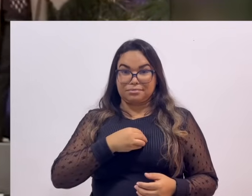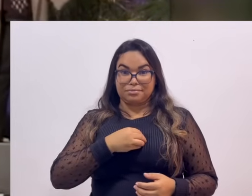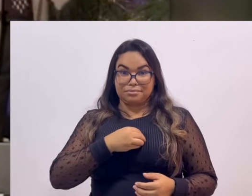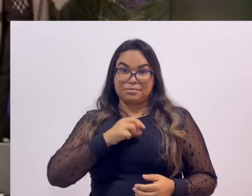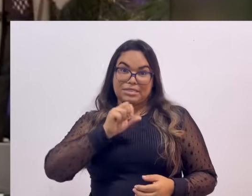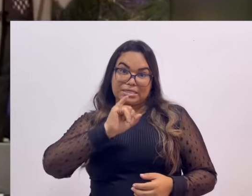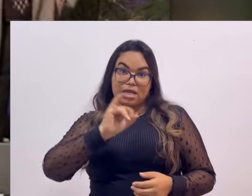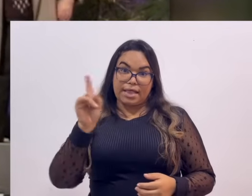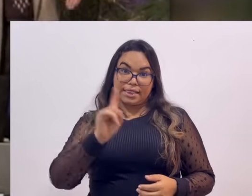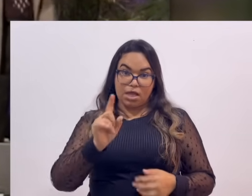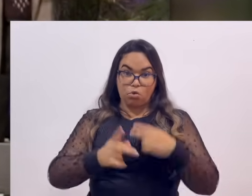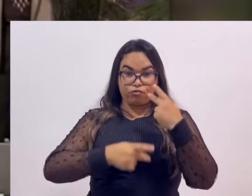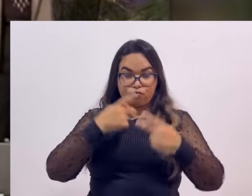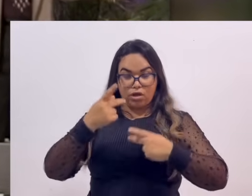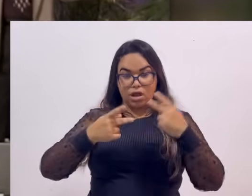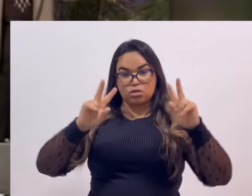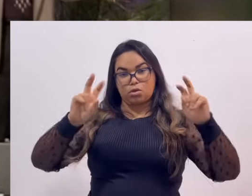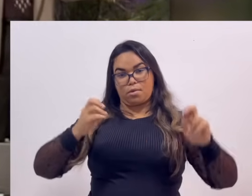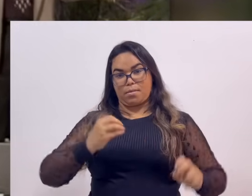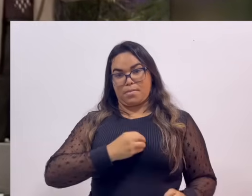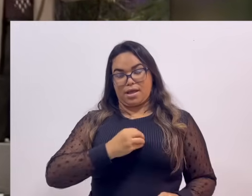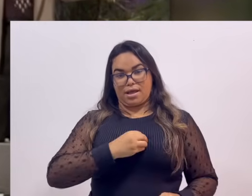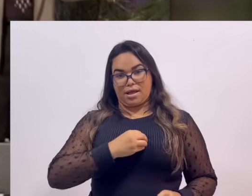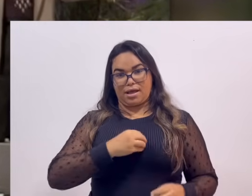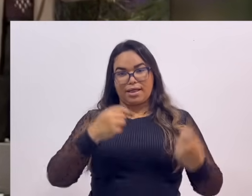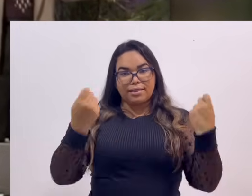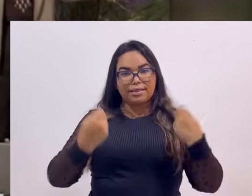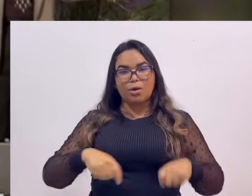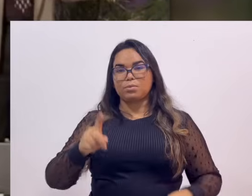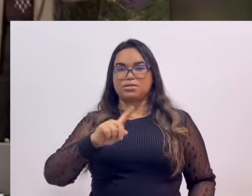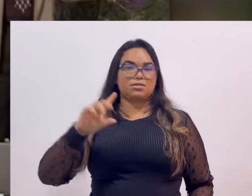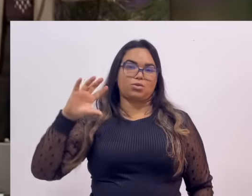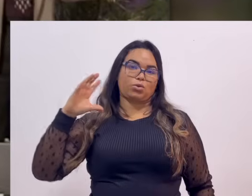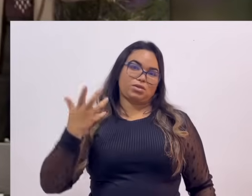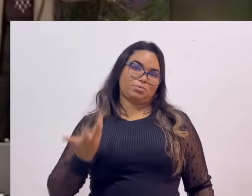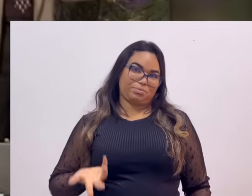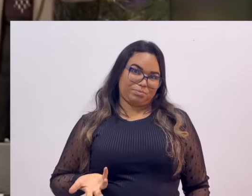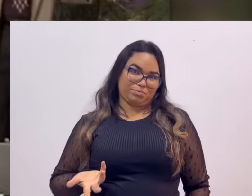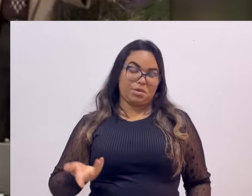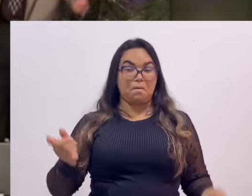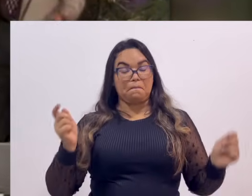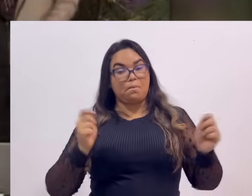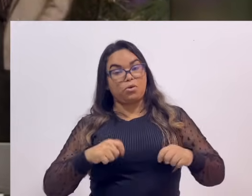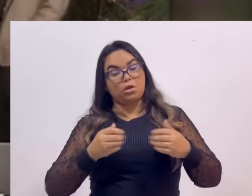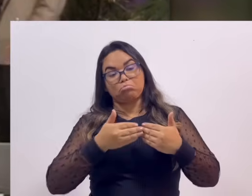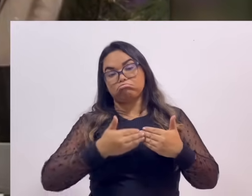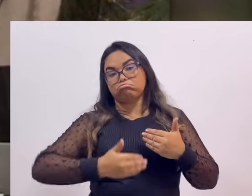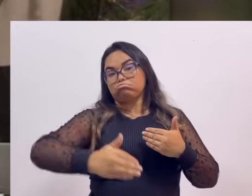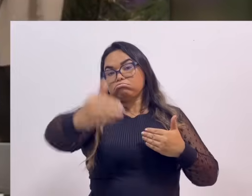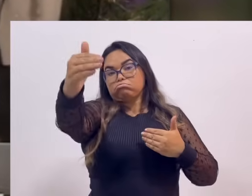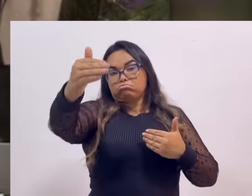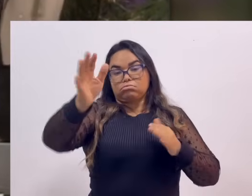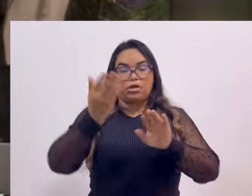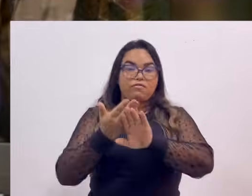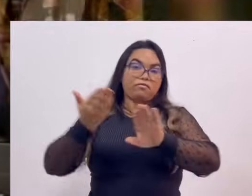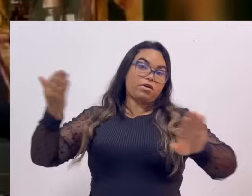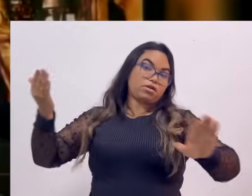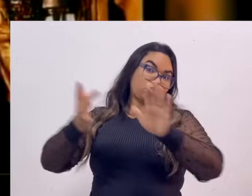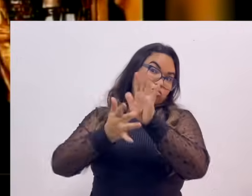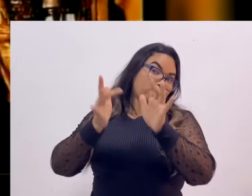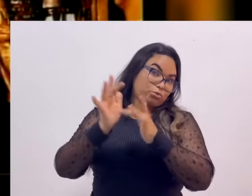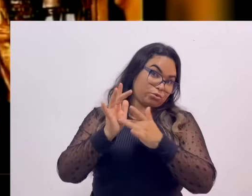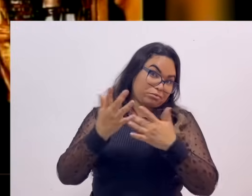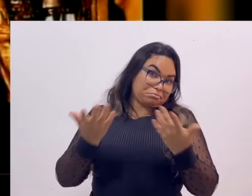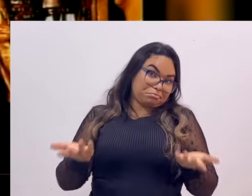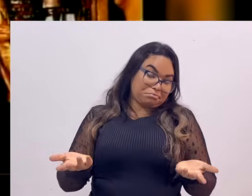se não falarmos do pecado então não precisamos de uma solução poderíamos seguir sem cristo certo ou